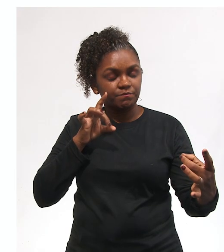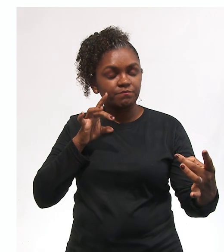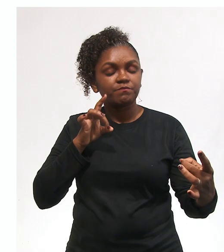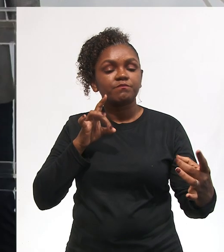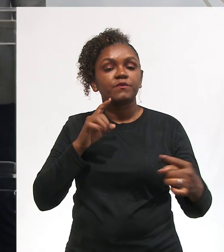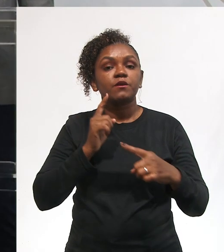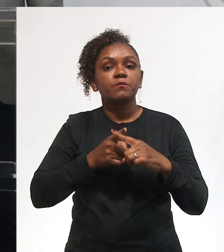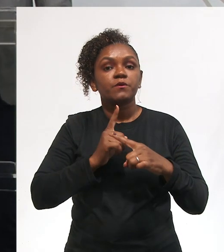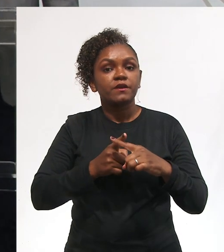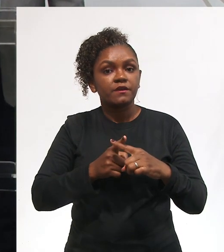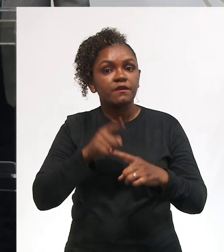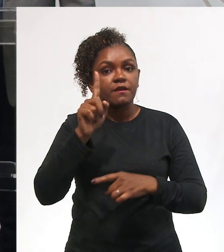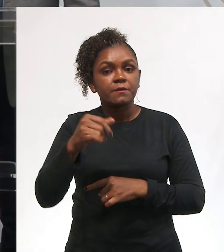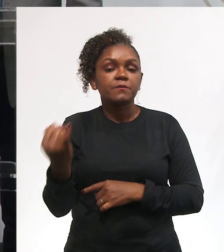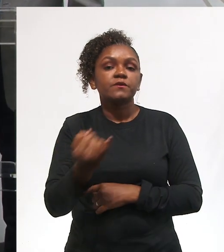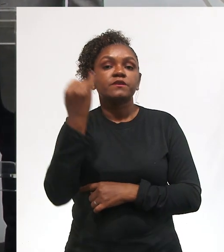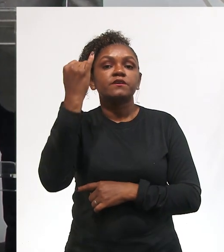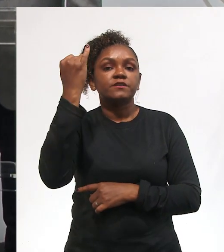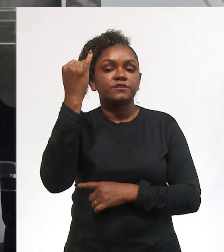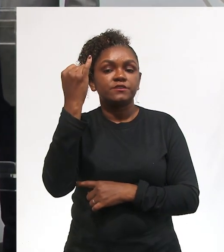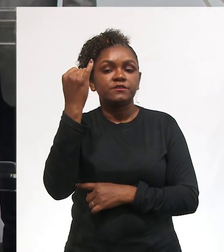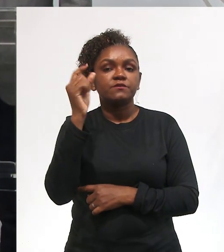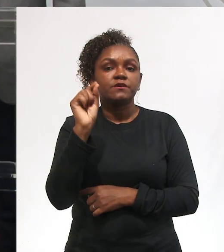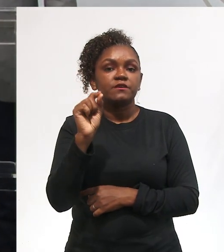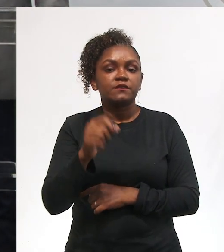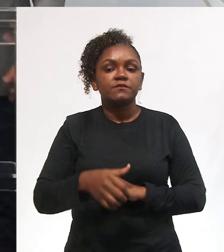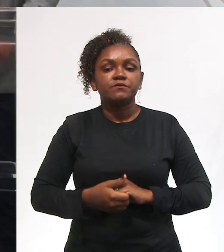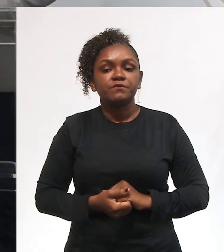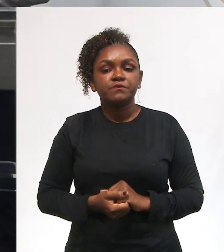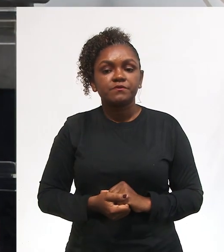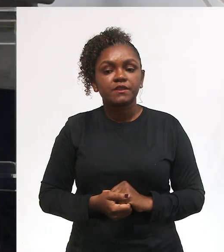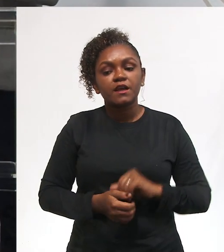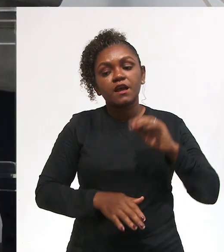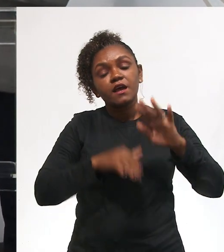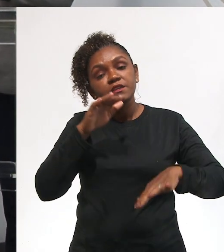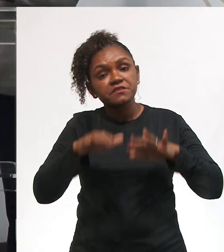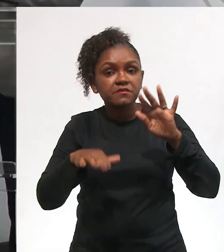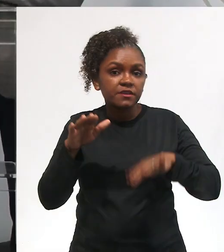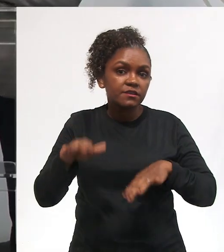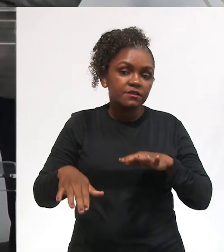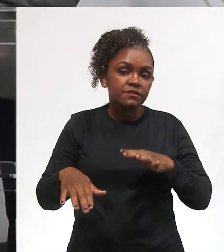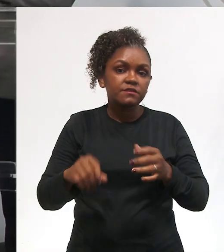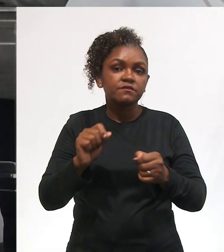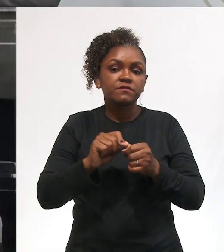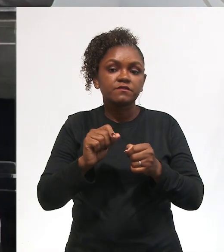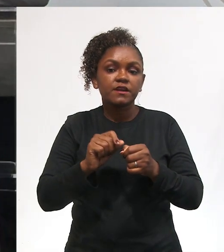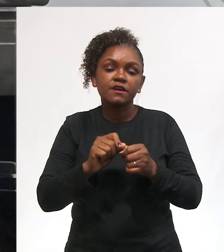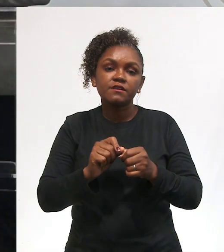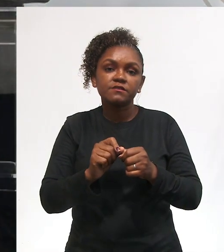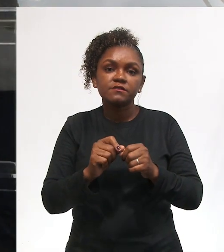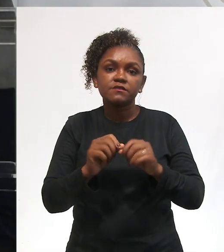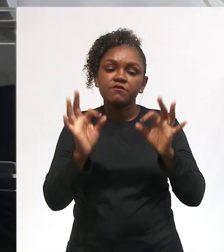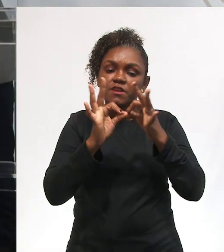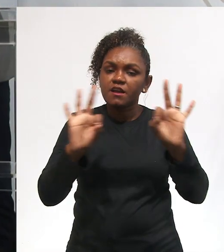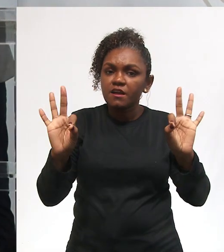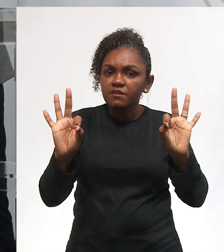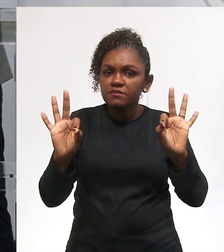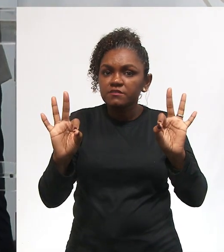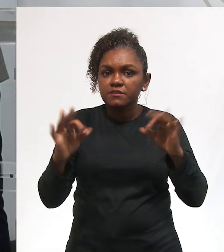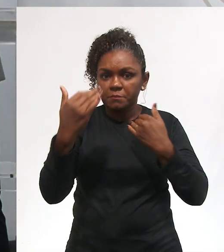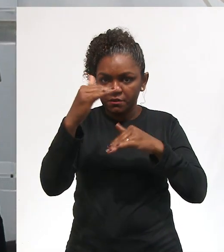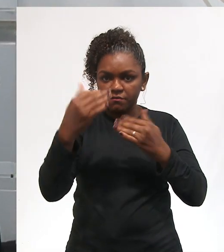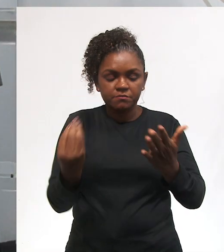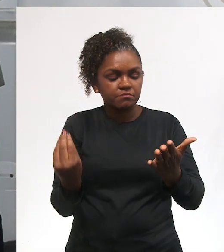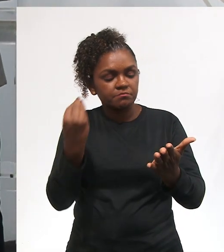de aprendizagem, ou seja, a gente dá um feedback. Às vezes ali na prova você pode escrever alguma coisa, ou na hora de entregar a